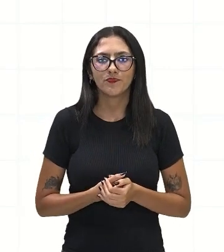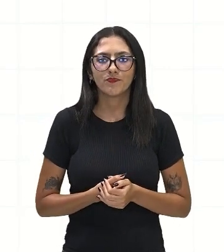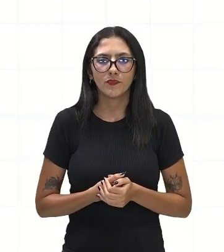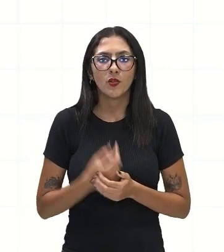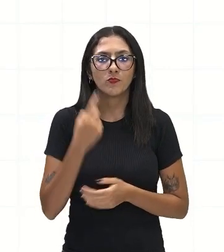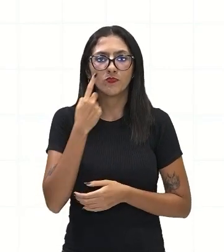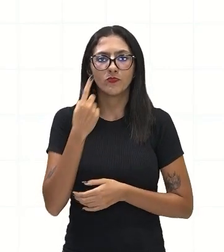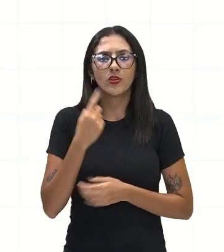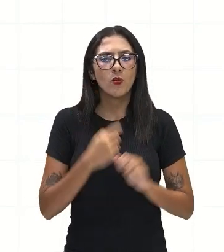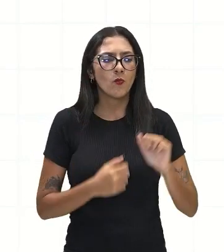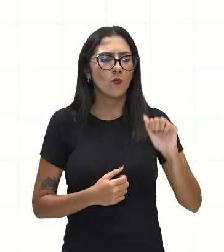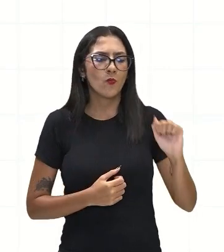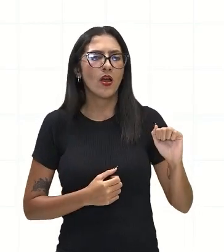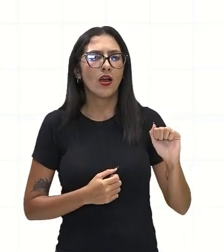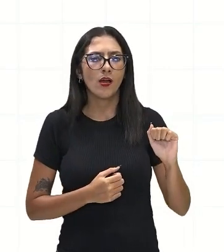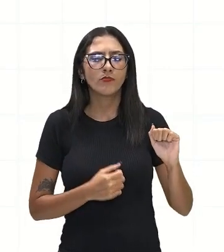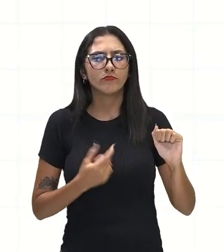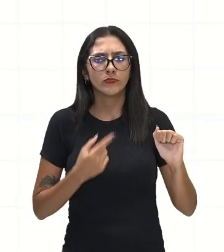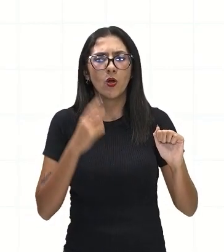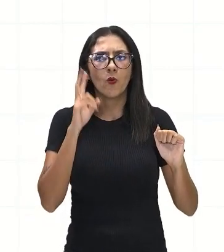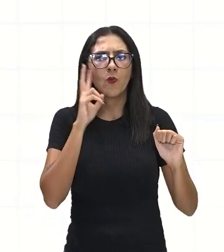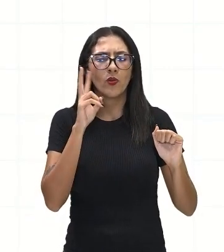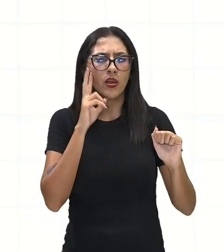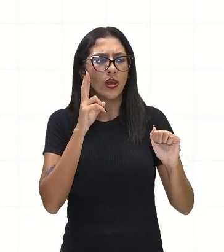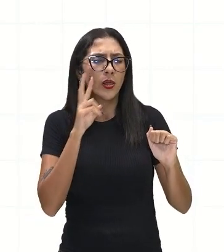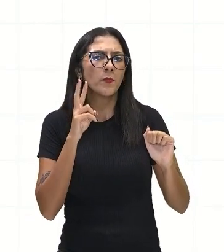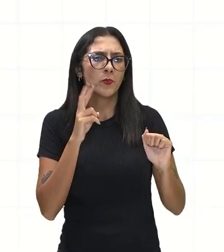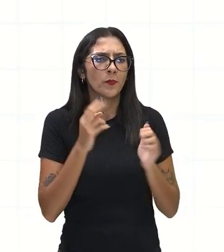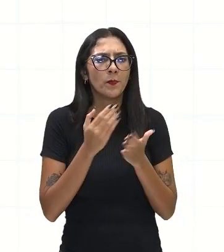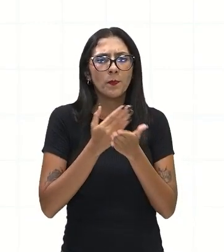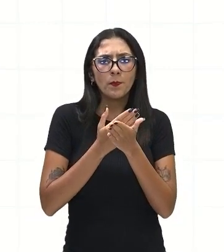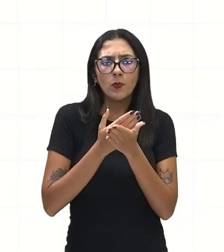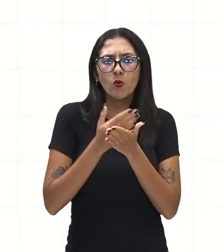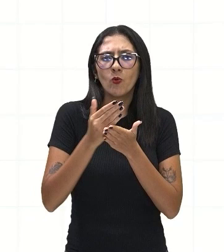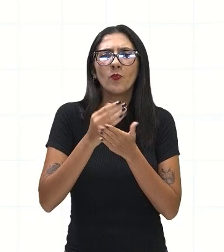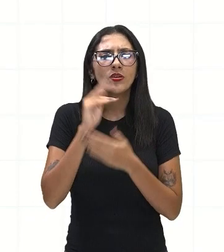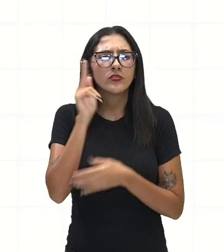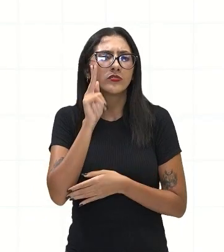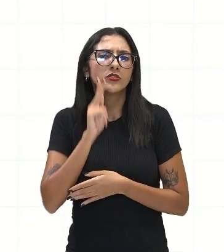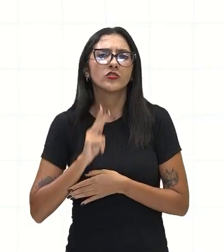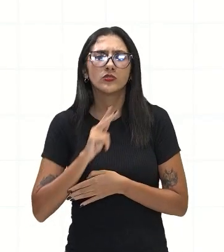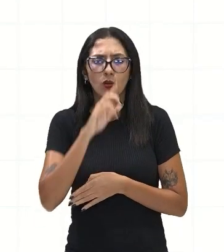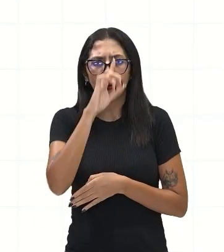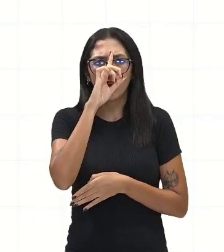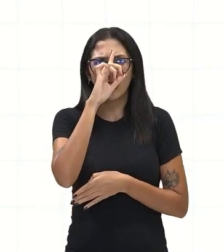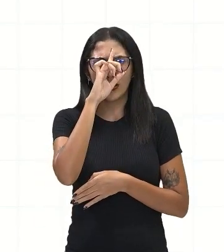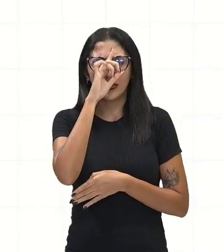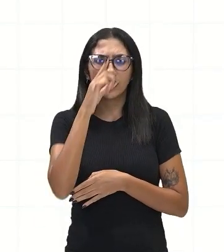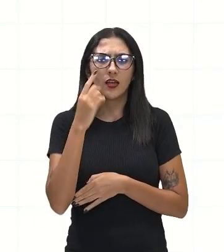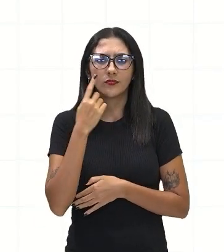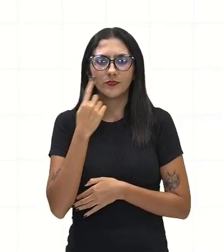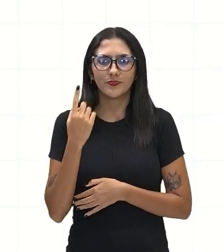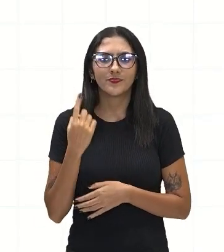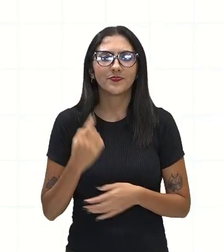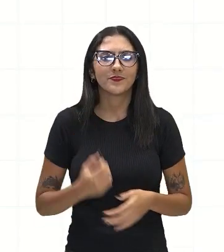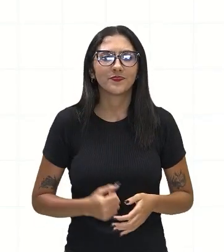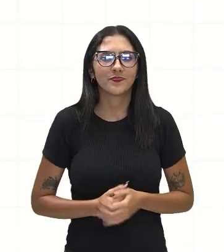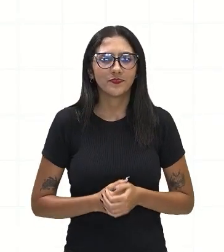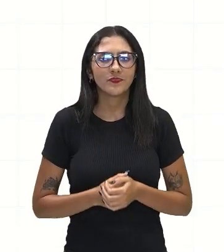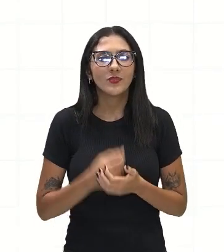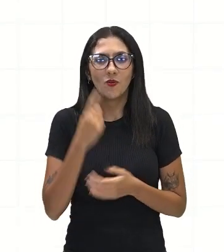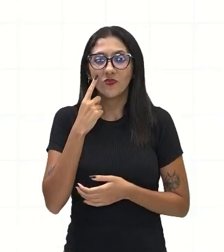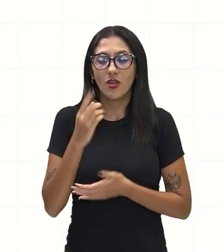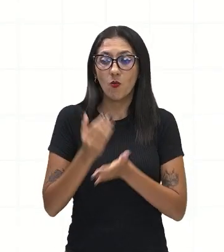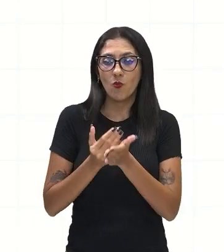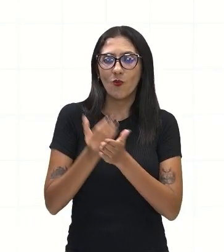livros. Eu acho que ela já inicia com essa. Vou voltar aqui para ver se a gente consegue ver. Sempre gostei muito de livro. Ela